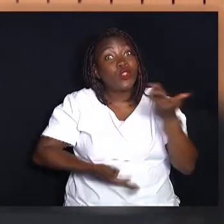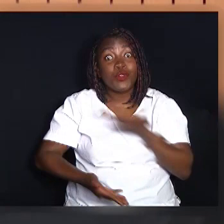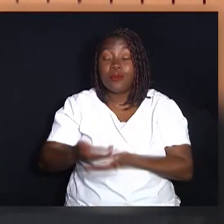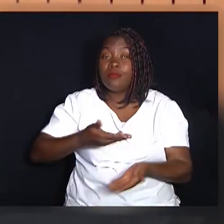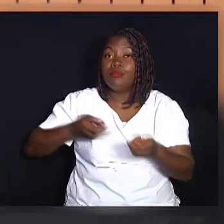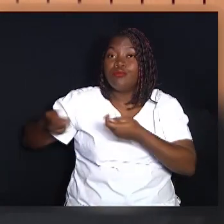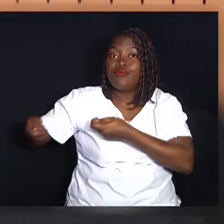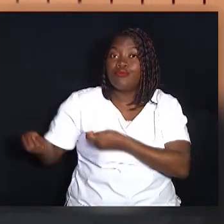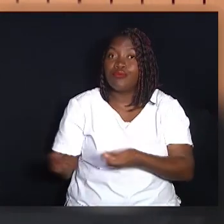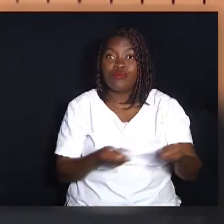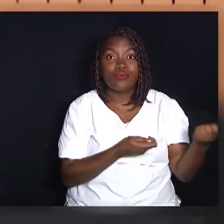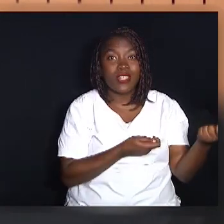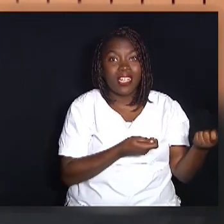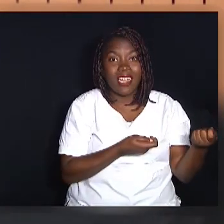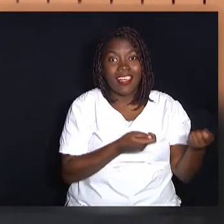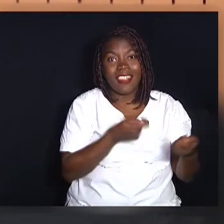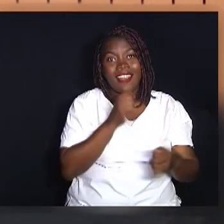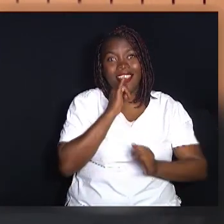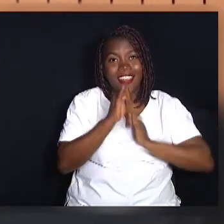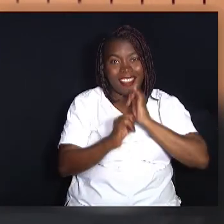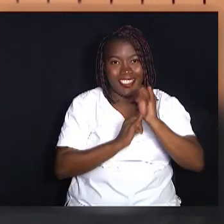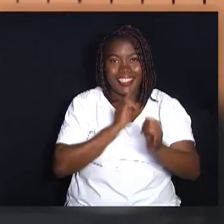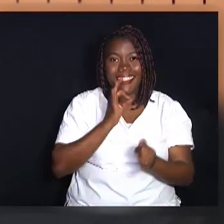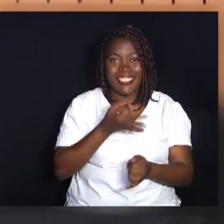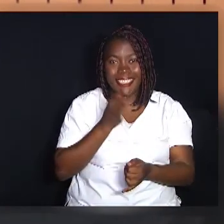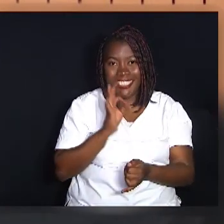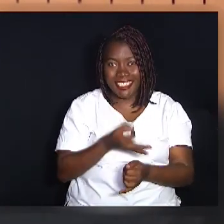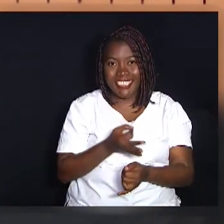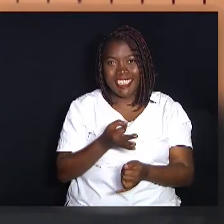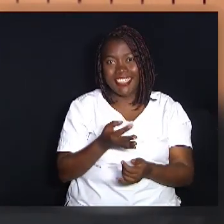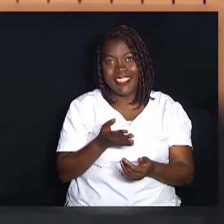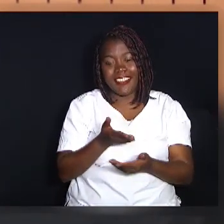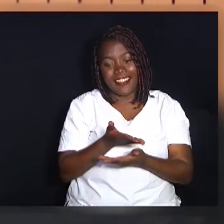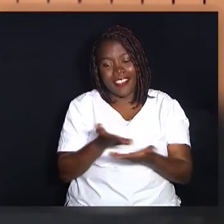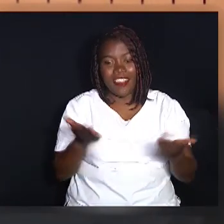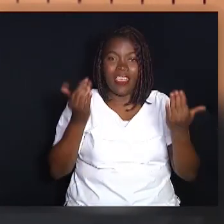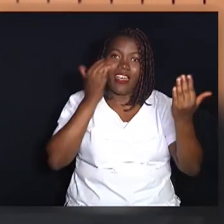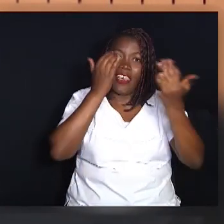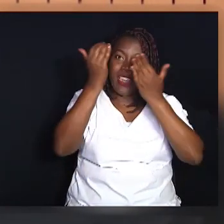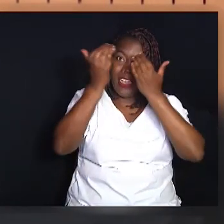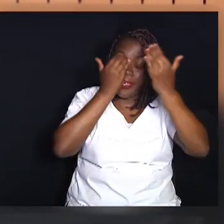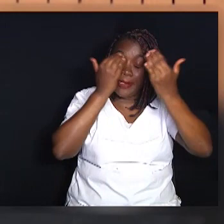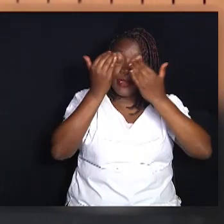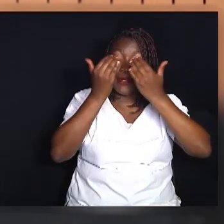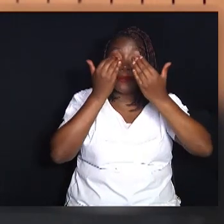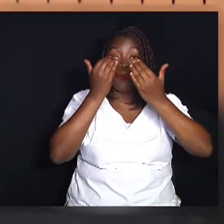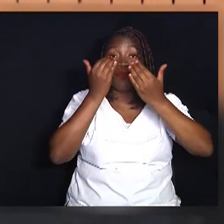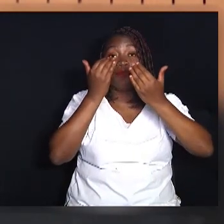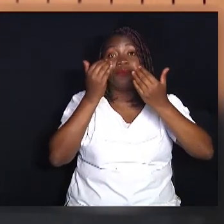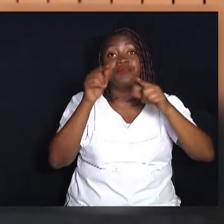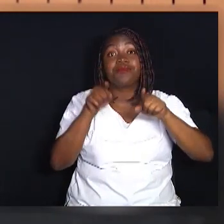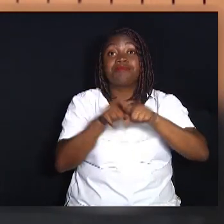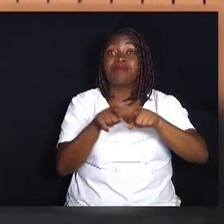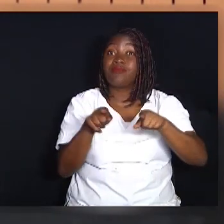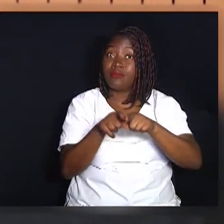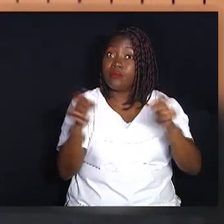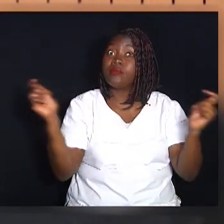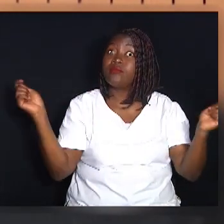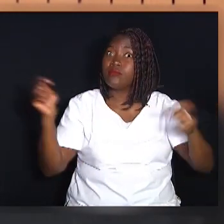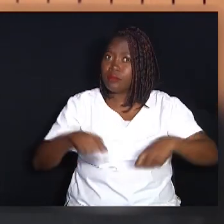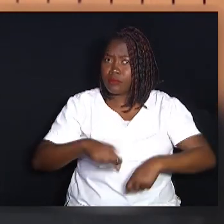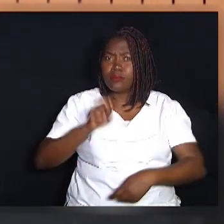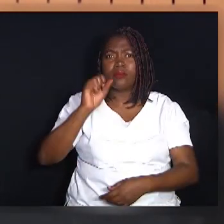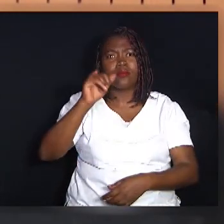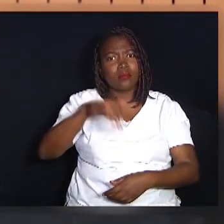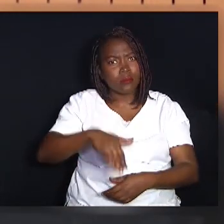recorrente desses dados, né, desses comparativos, e é possível sim fazer